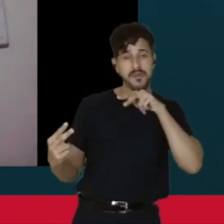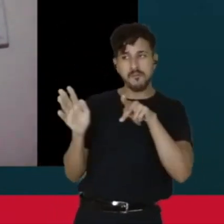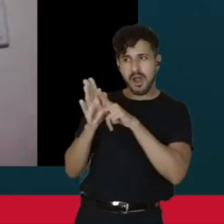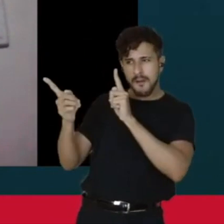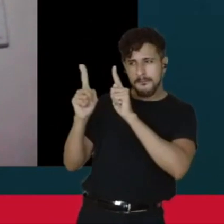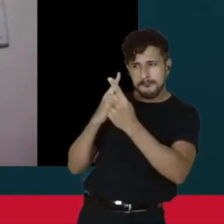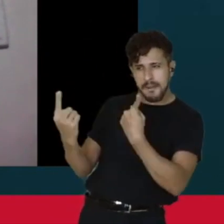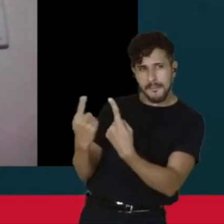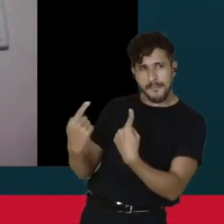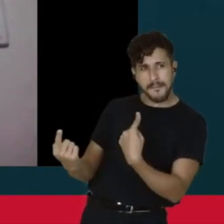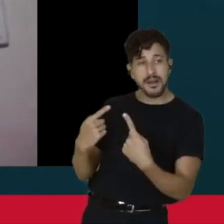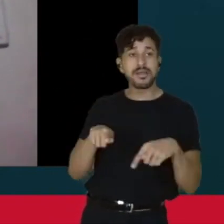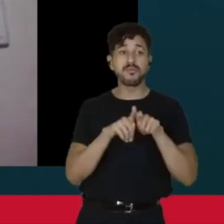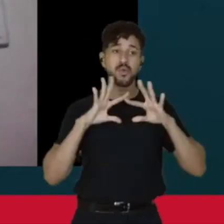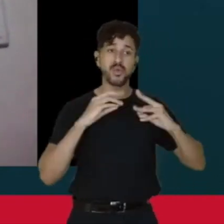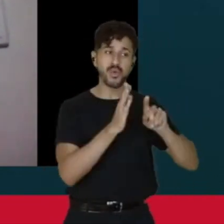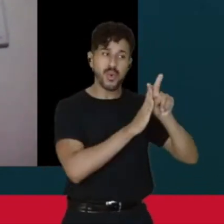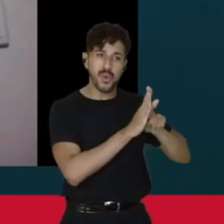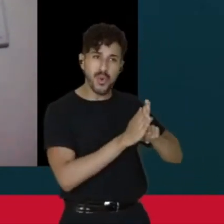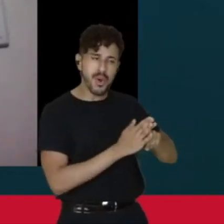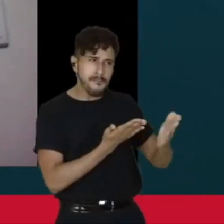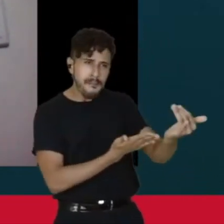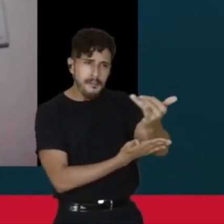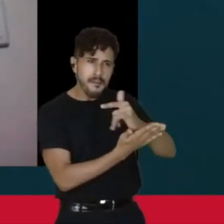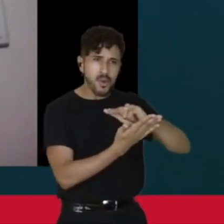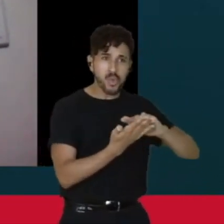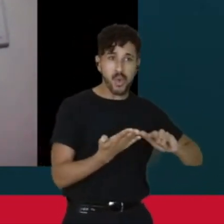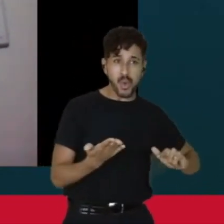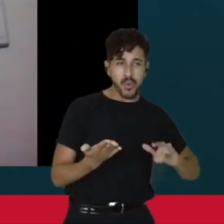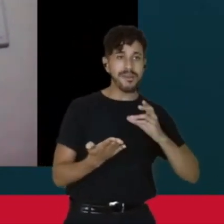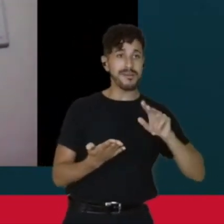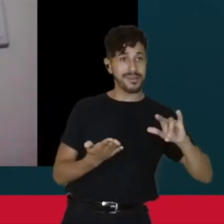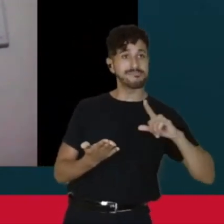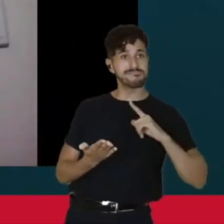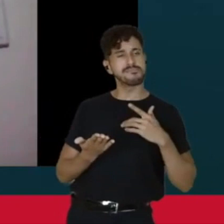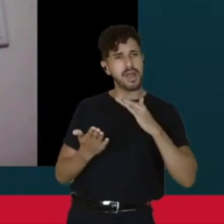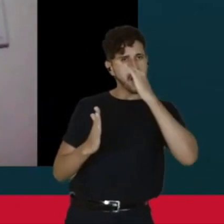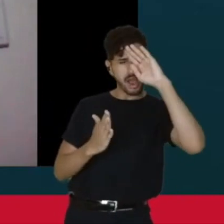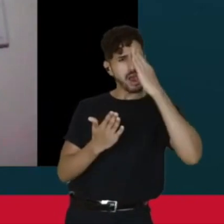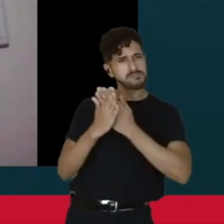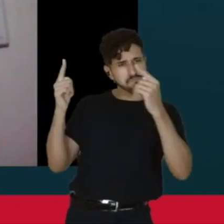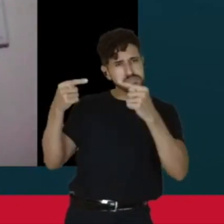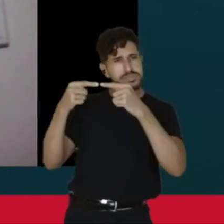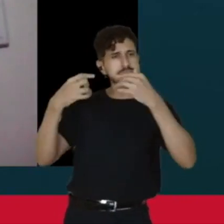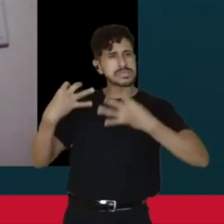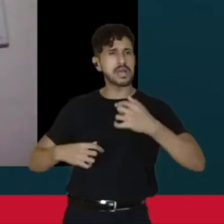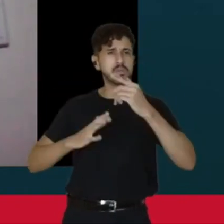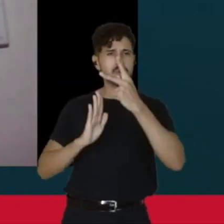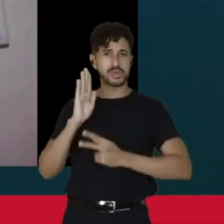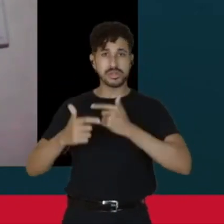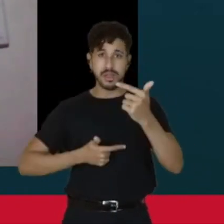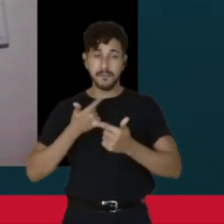quanto também de todo o levantamento documental que a CPI levantou. Então, eu acho que seguiu bem o plano de trabalho